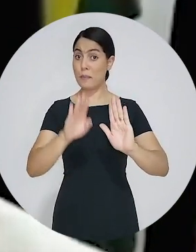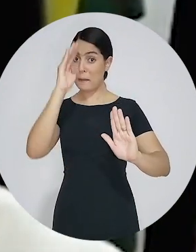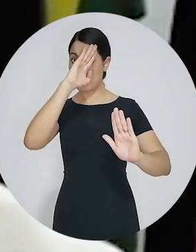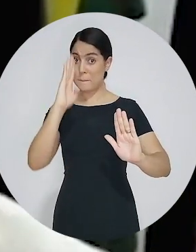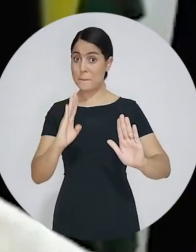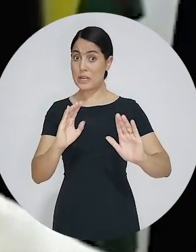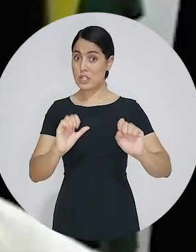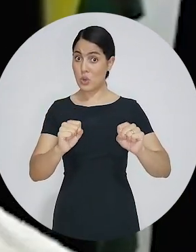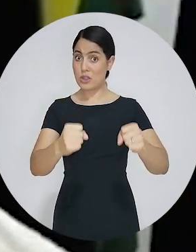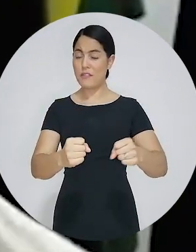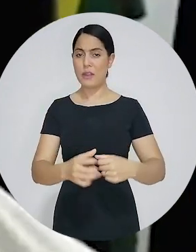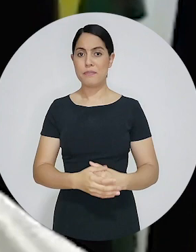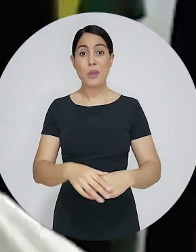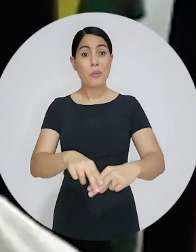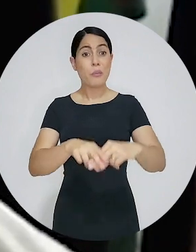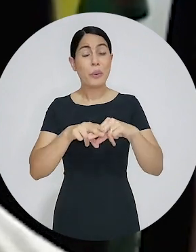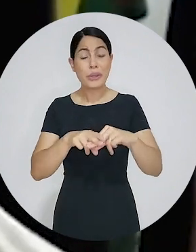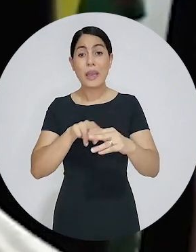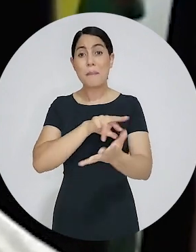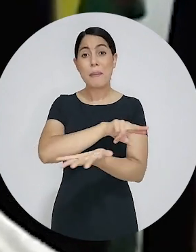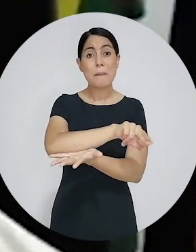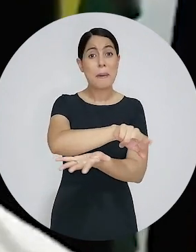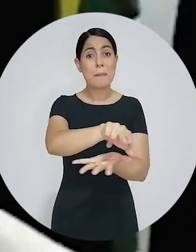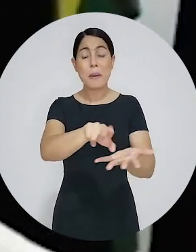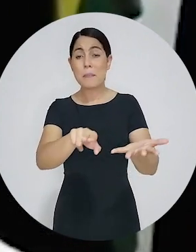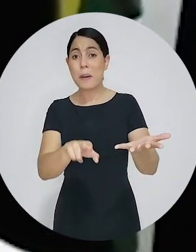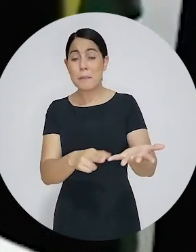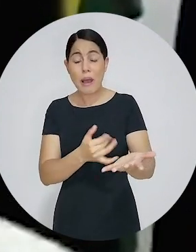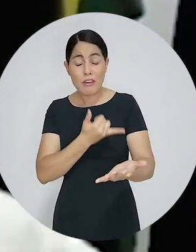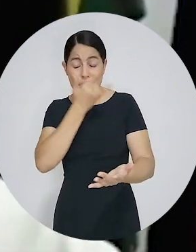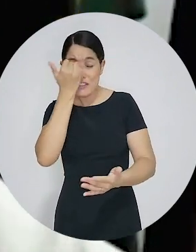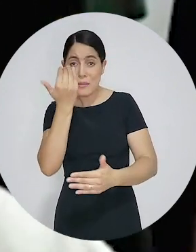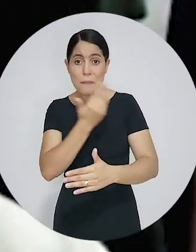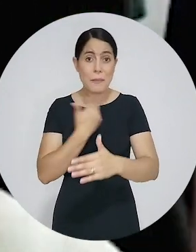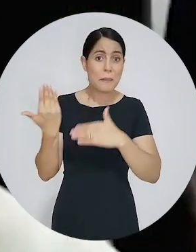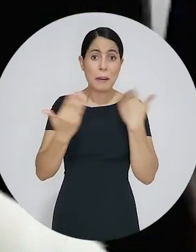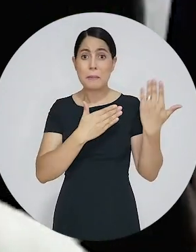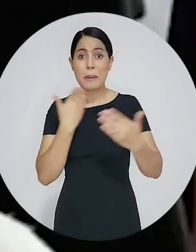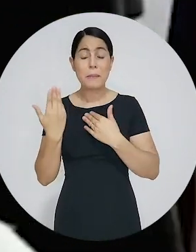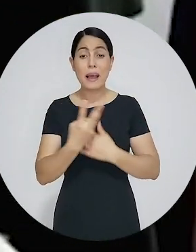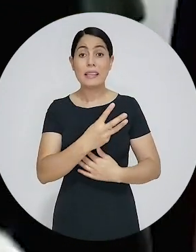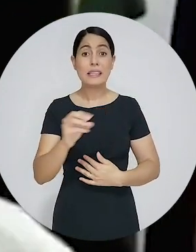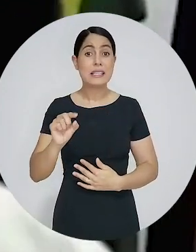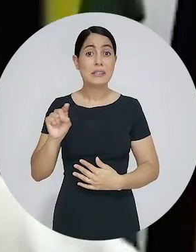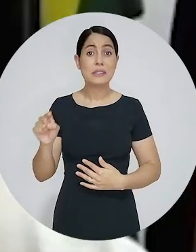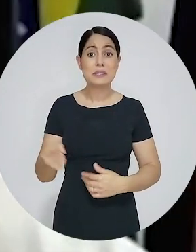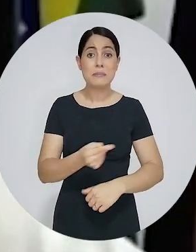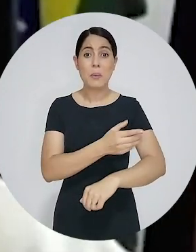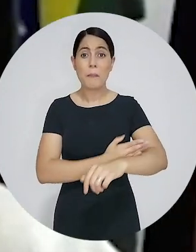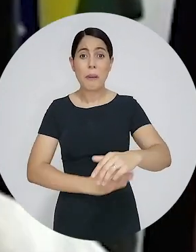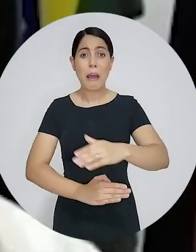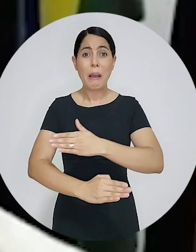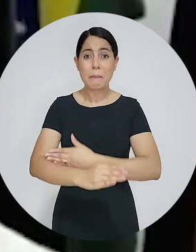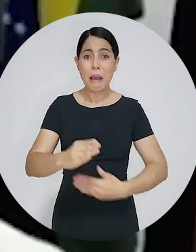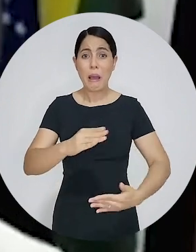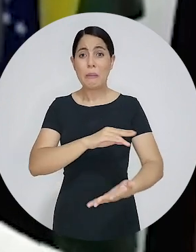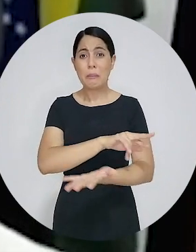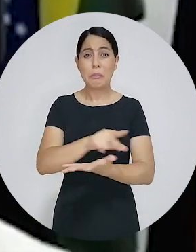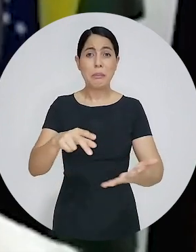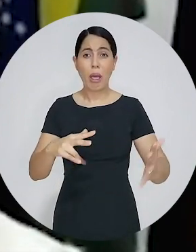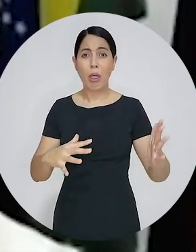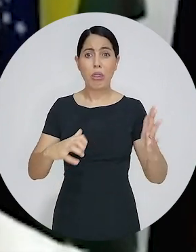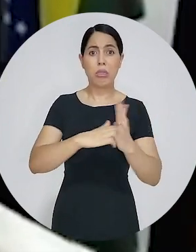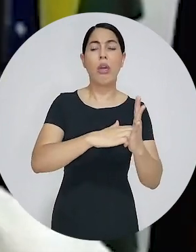mil pessoas morrendo todos os anos, vítimas de acidentes de trânsito, mais de 300 mil mutiladas, o custo desses acidentes